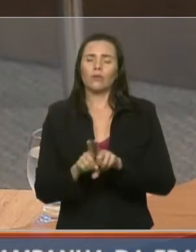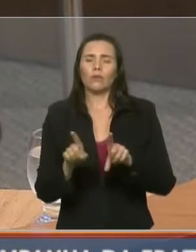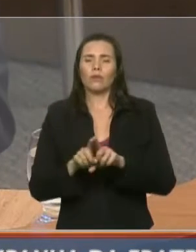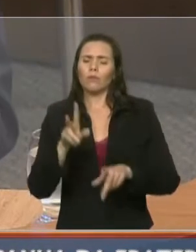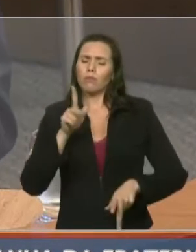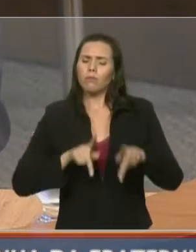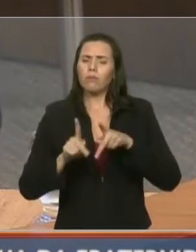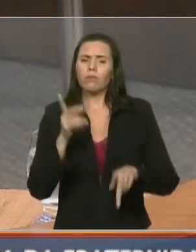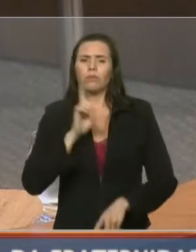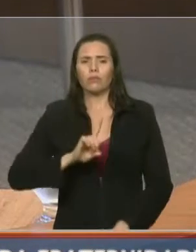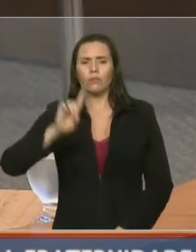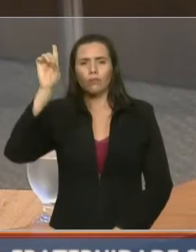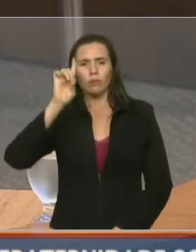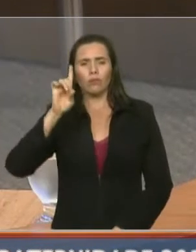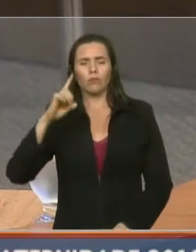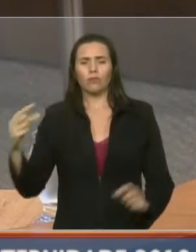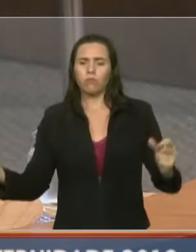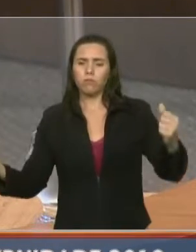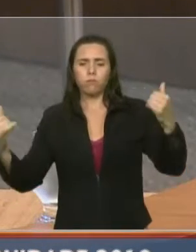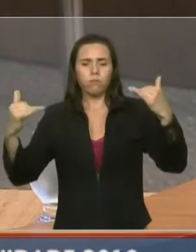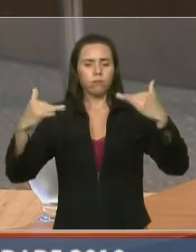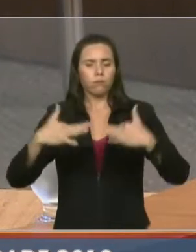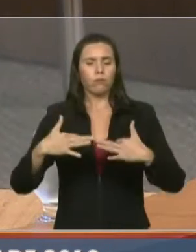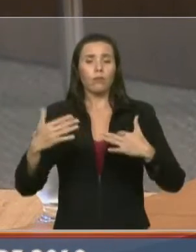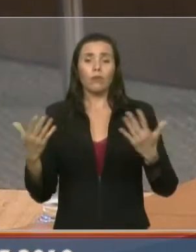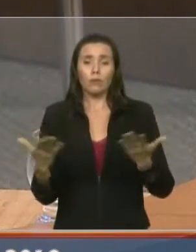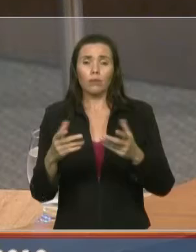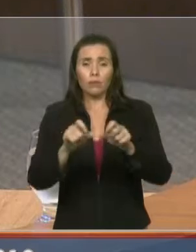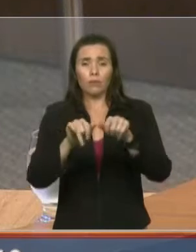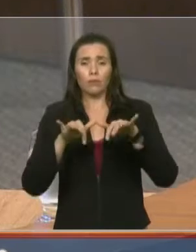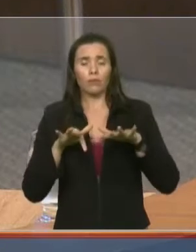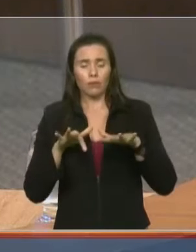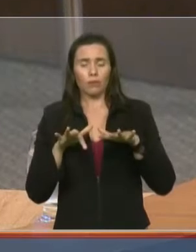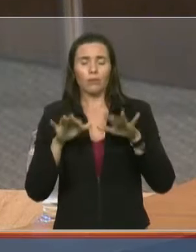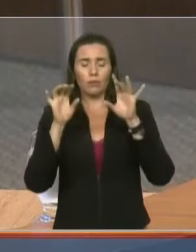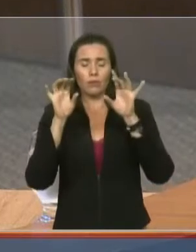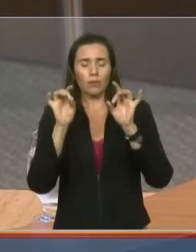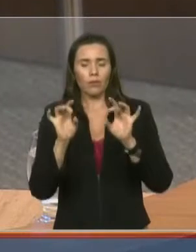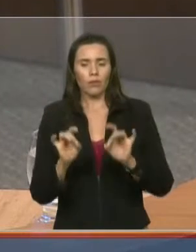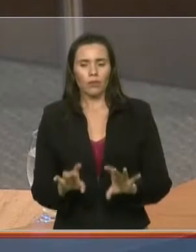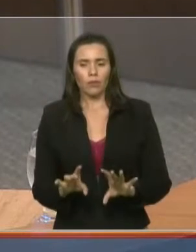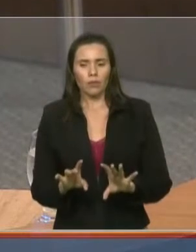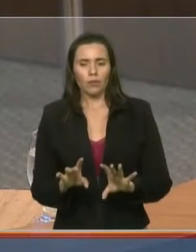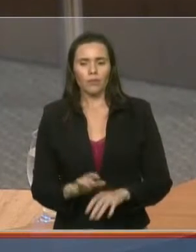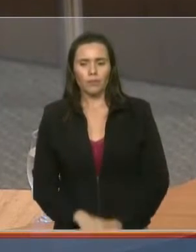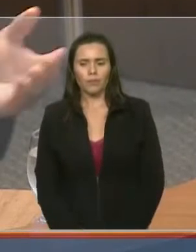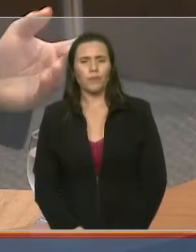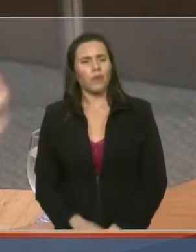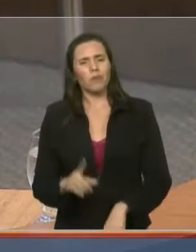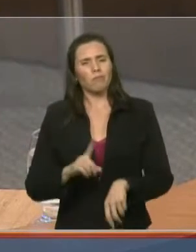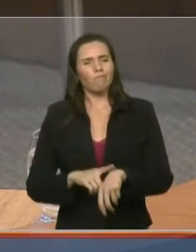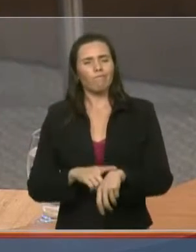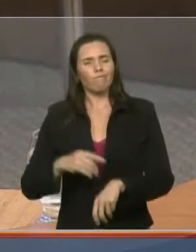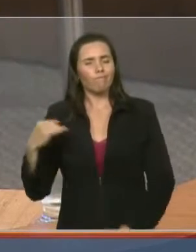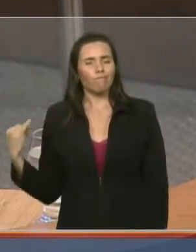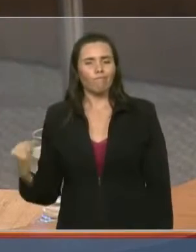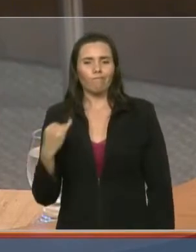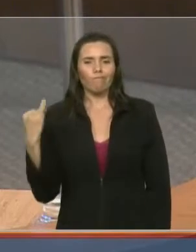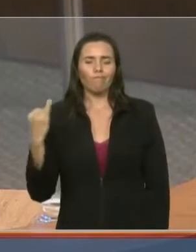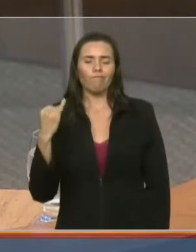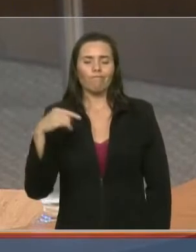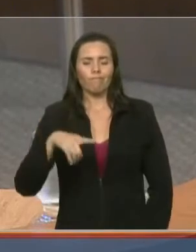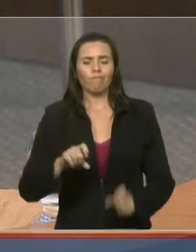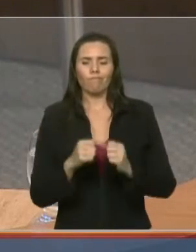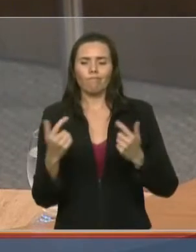deste momento ímpar na vida da Igreja da Arquidiocese de São Luís e desta casa